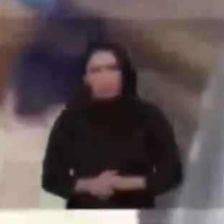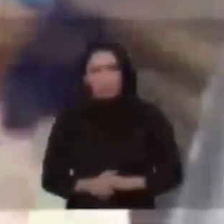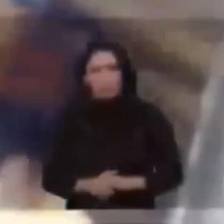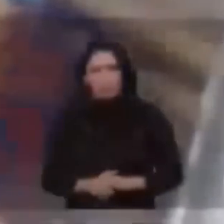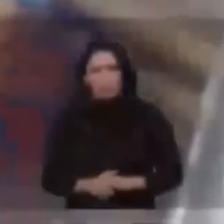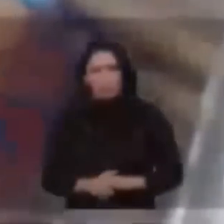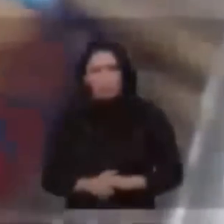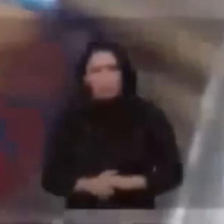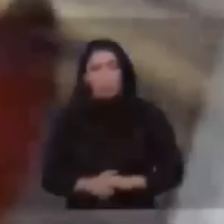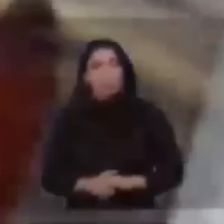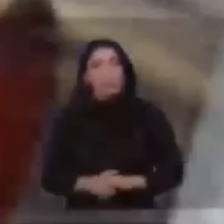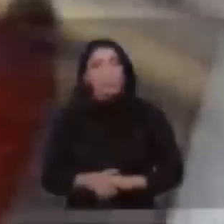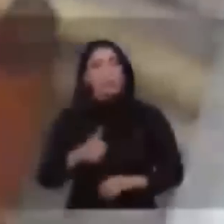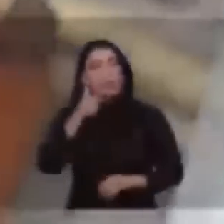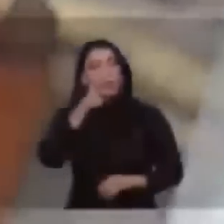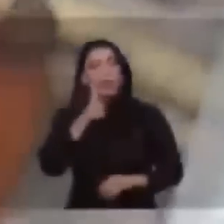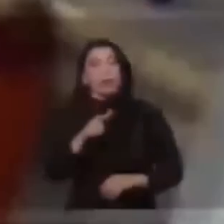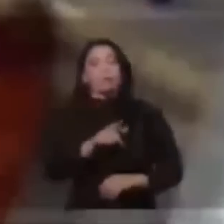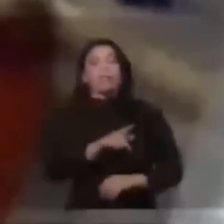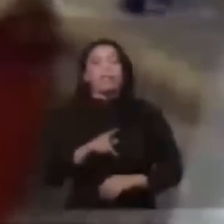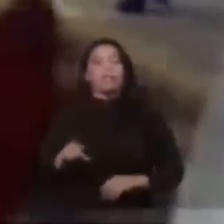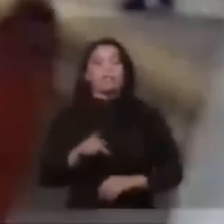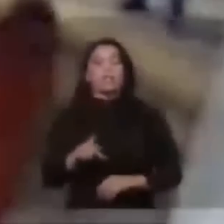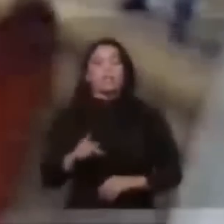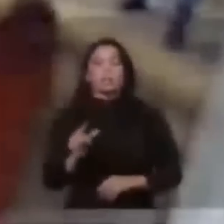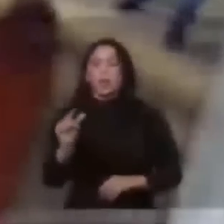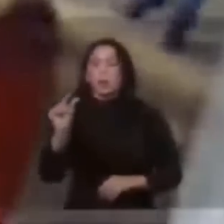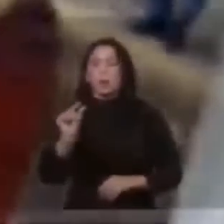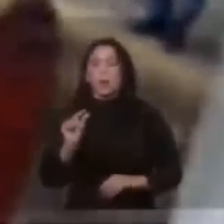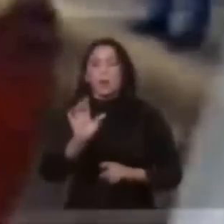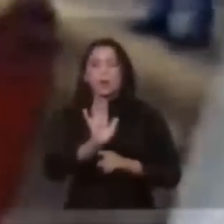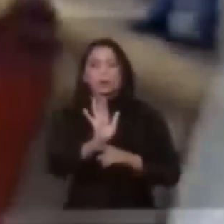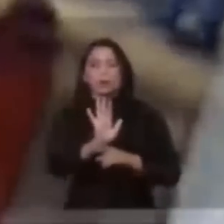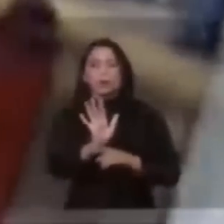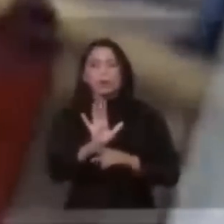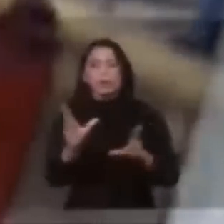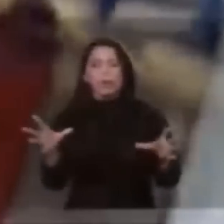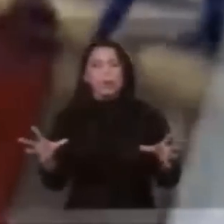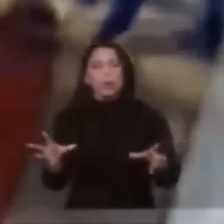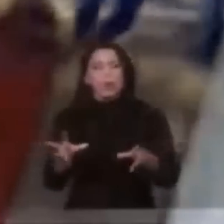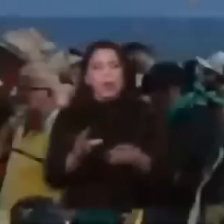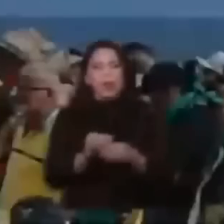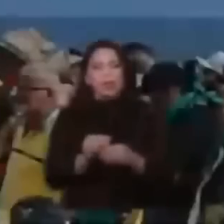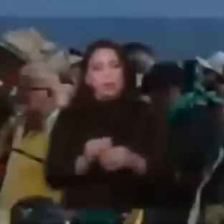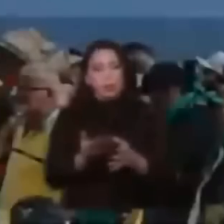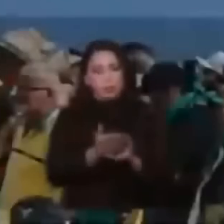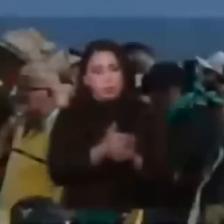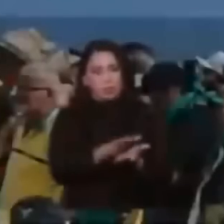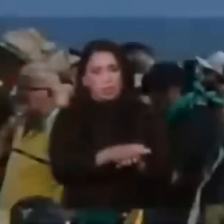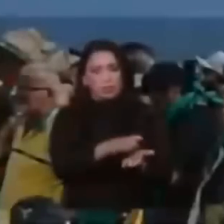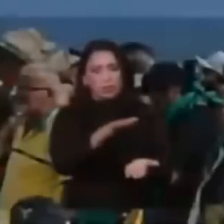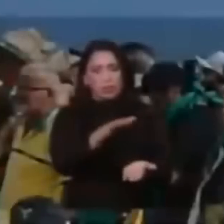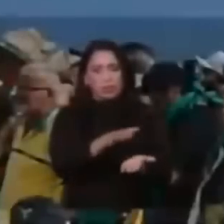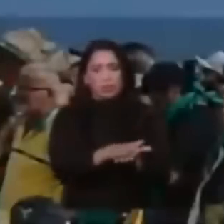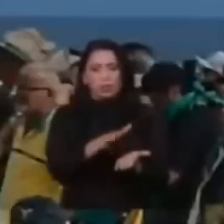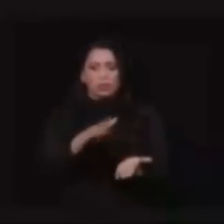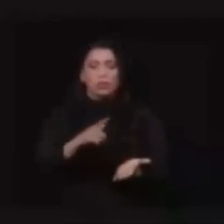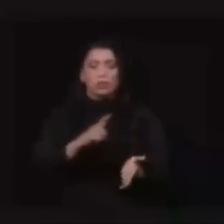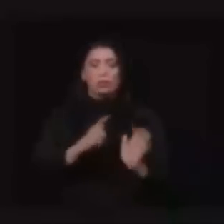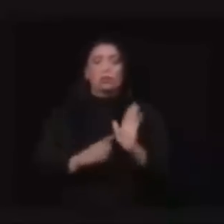aqui Presidente E essas imagens são poucas imagens trazidas um resumo do que consta nos autos claramente